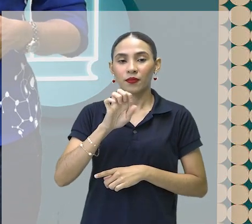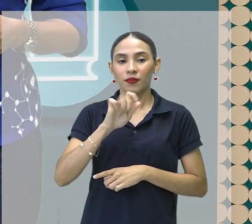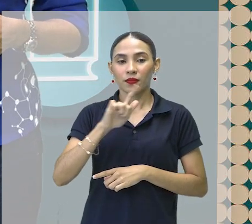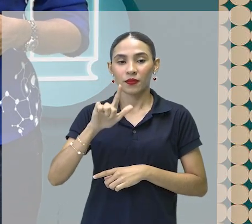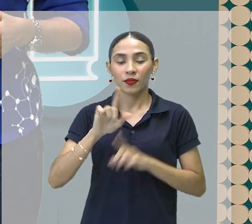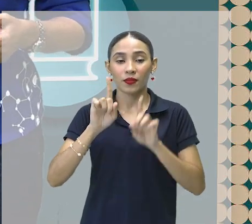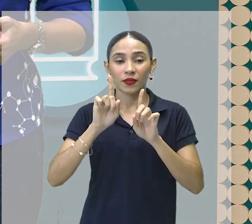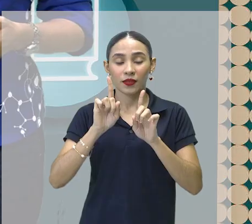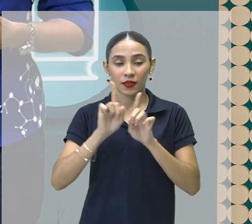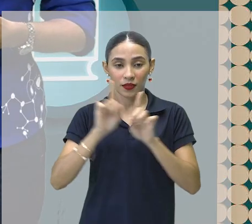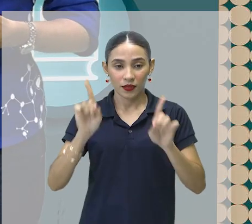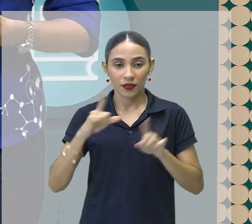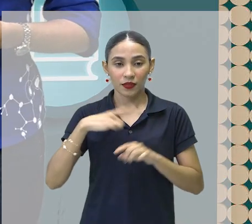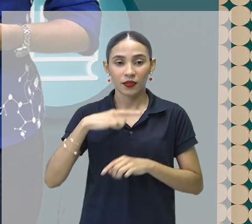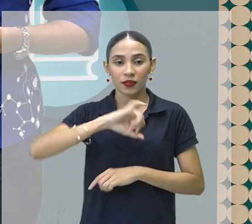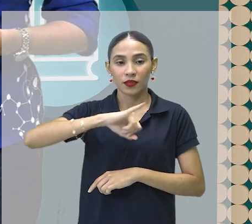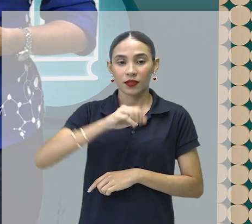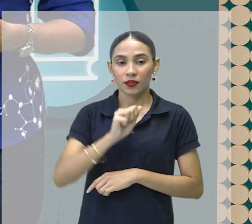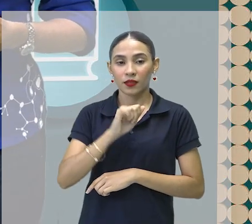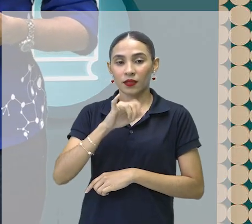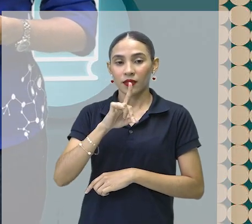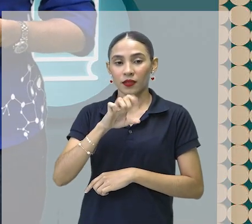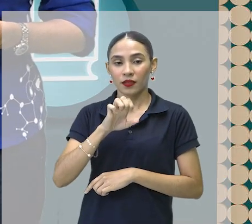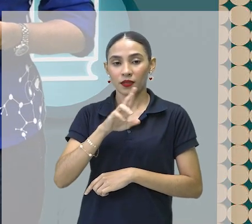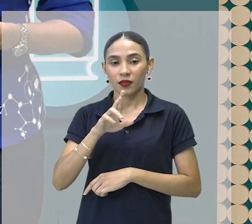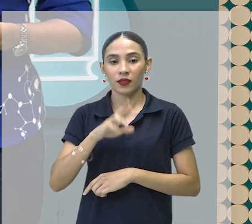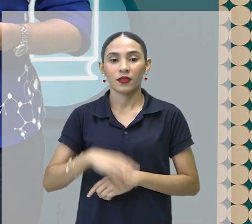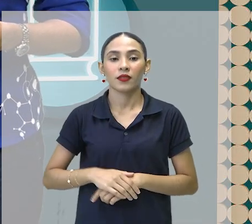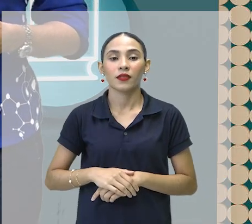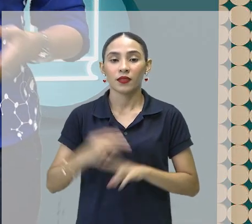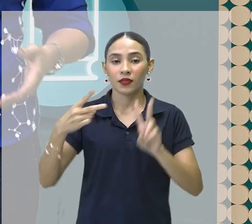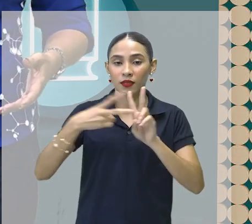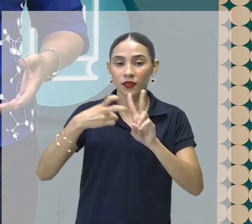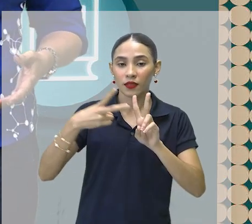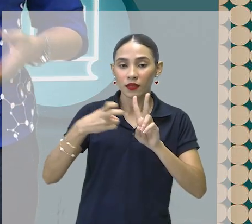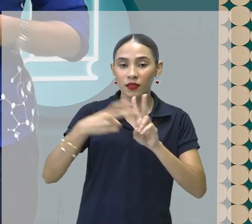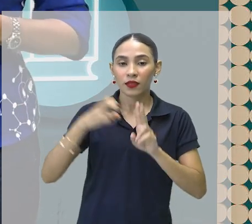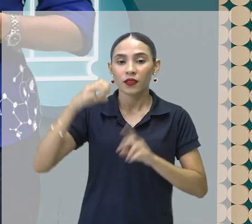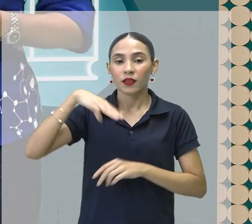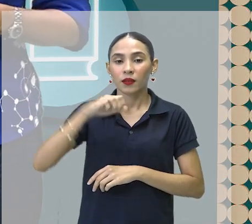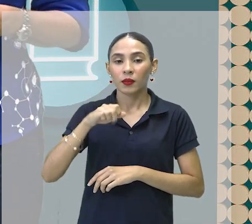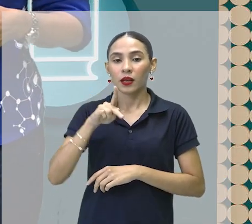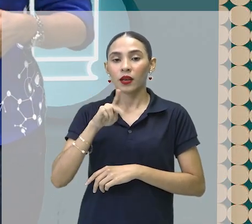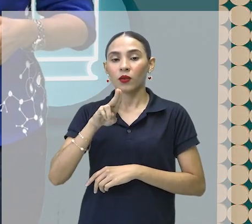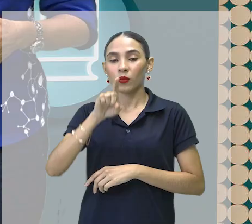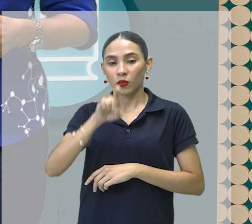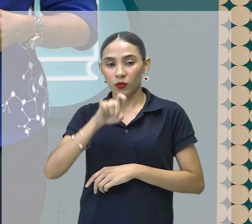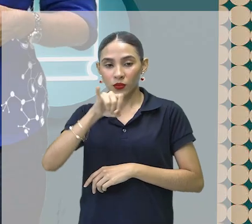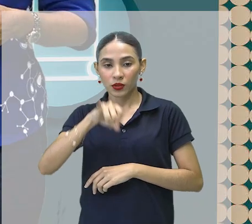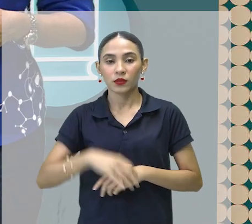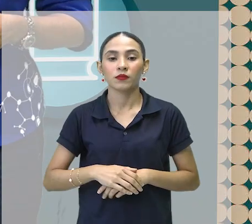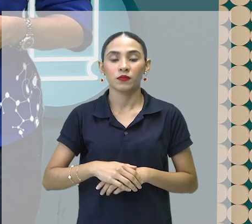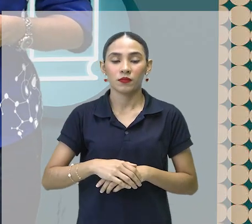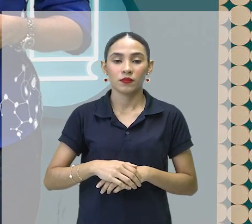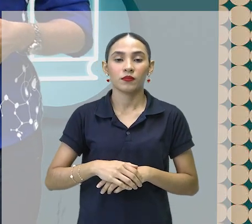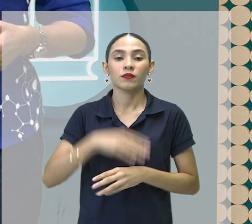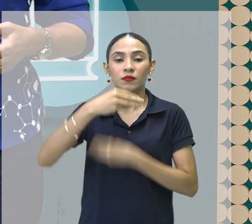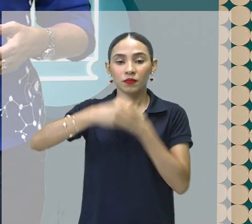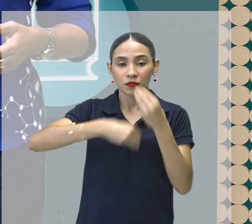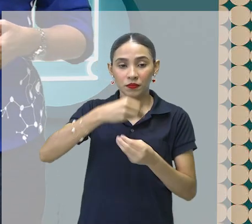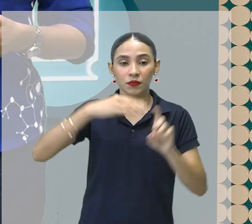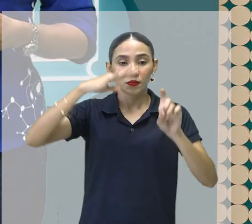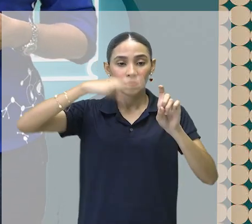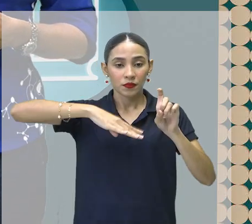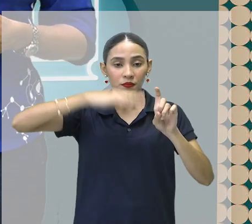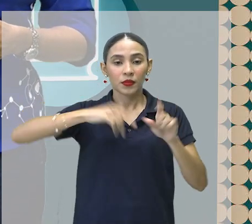um brasileiro, ele é artista indígena, Macuxi, ou seja, lá de Boa Vista, que mesclava a mitologia